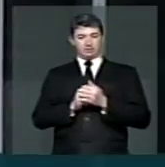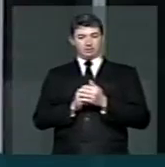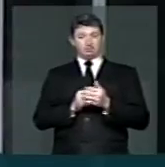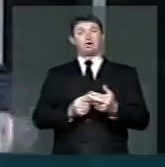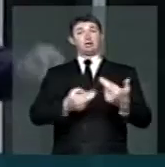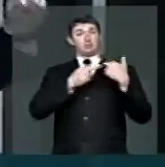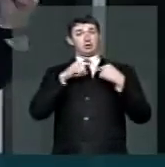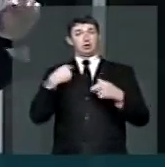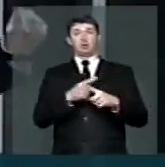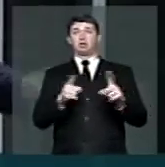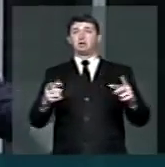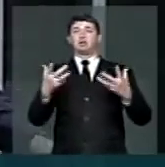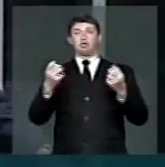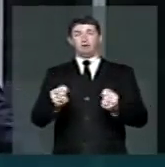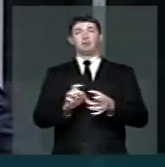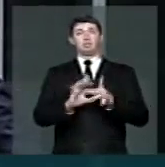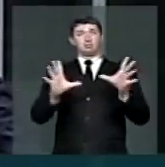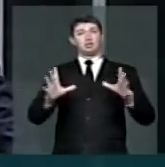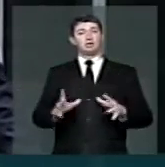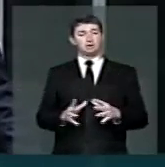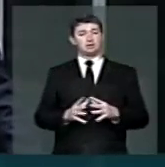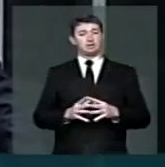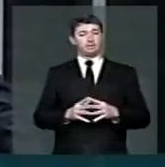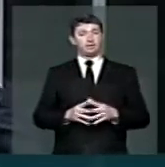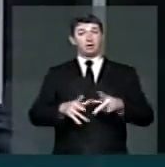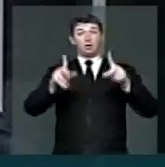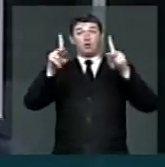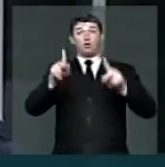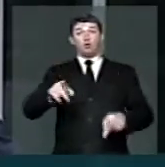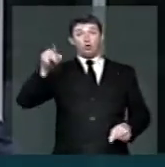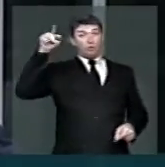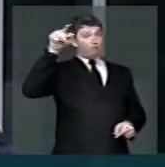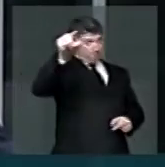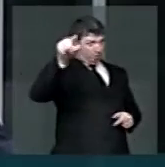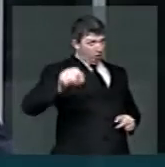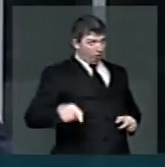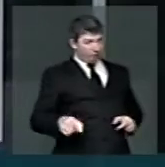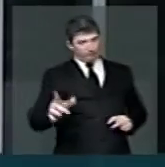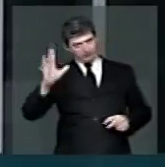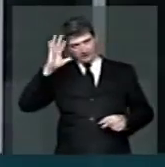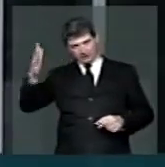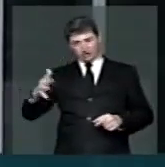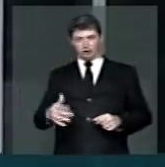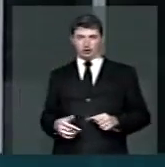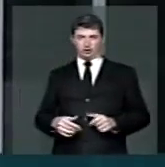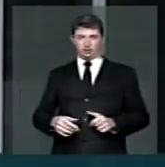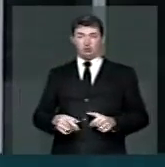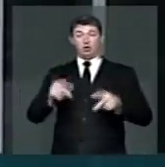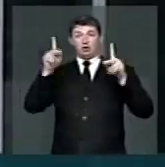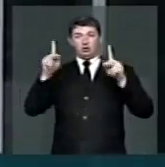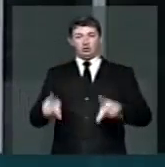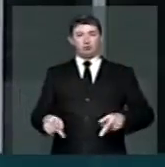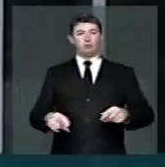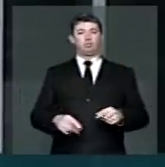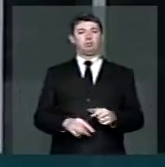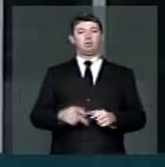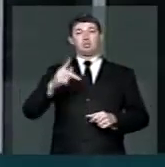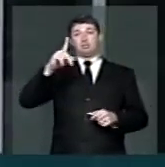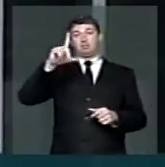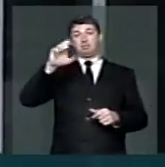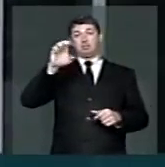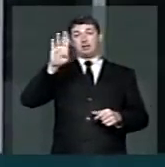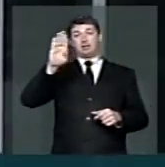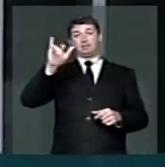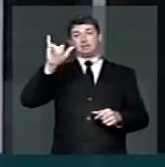nossa, deixemos então a população brasileira decidir que a população brasileira possa, através do